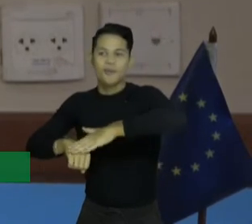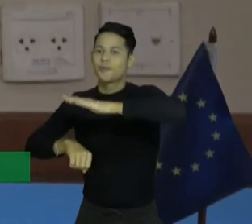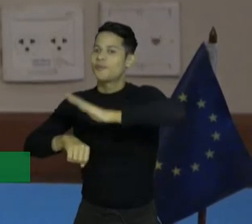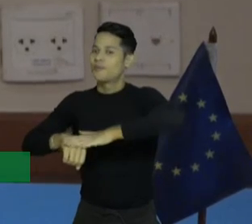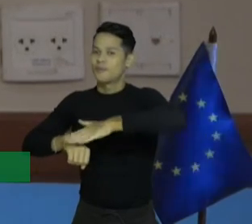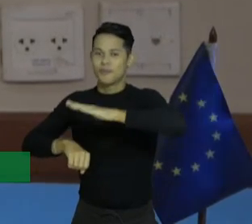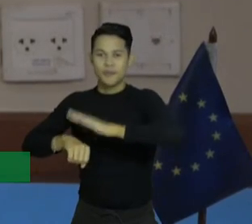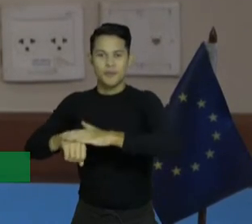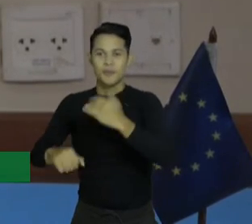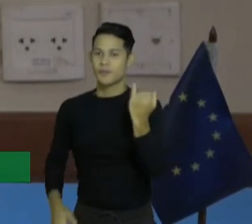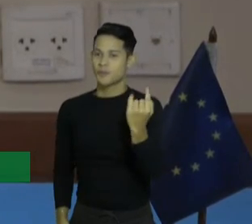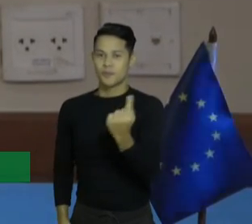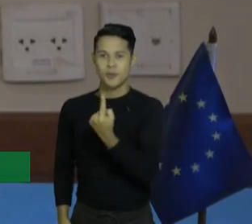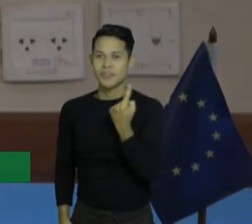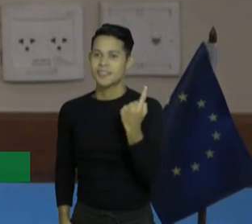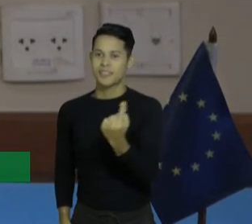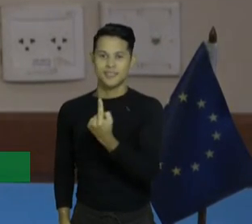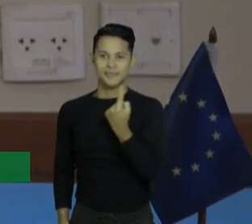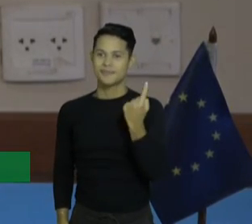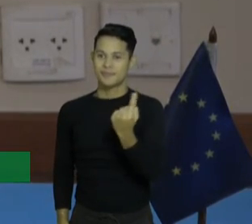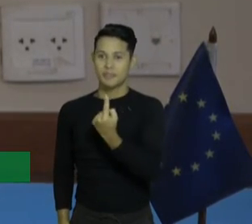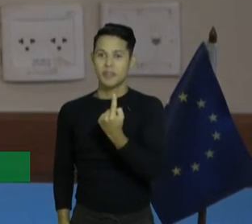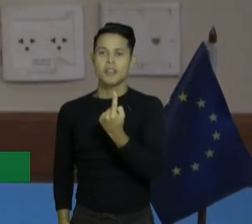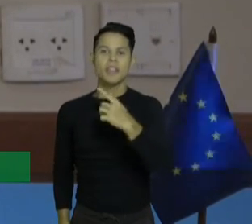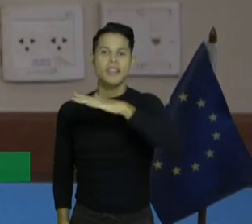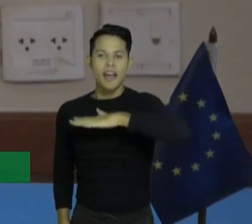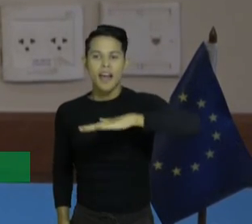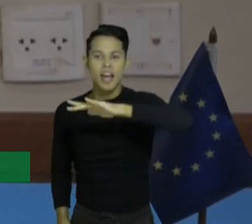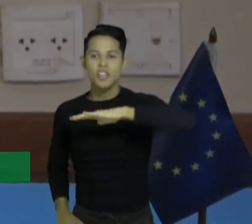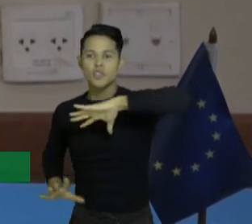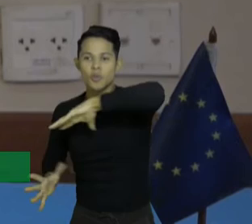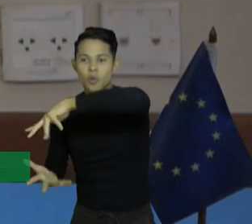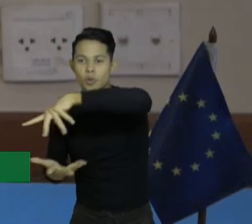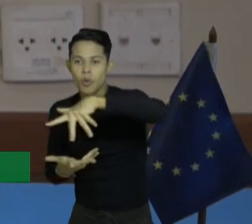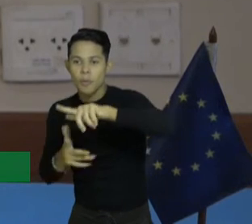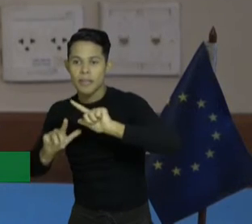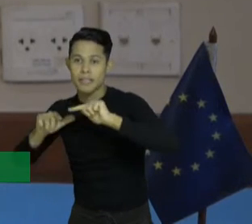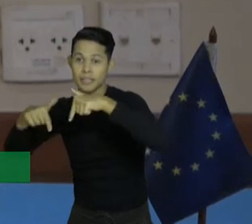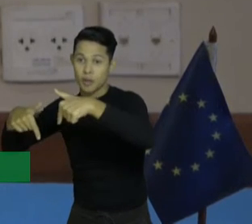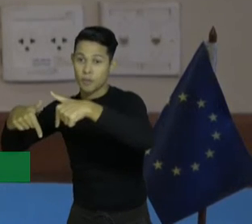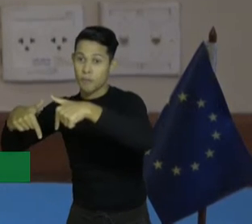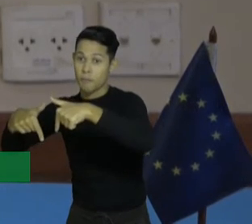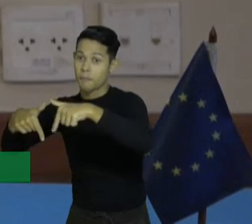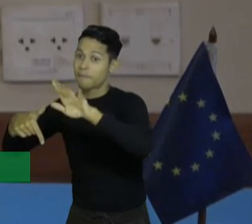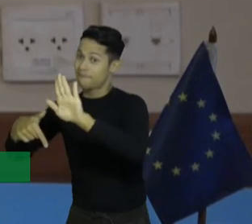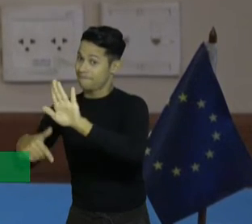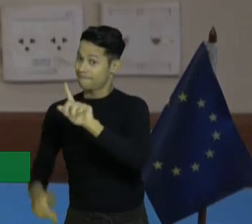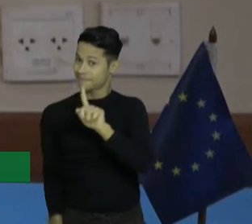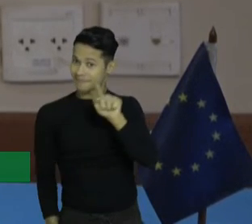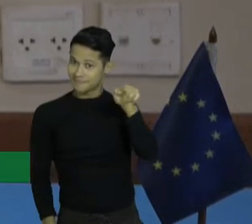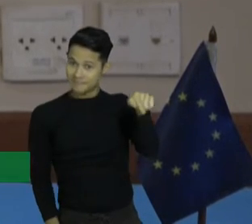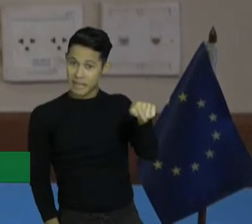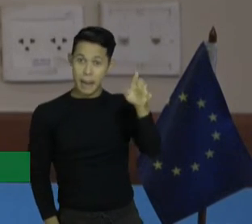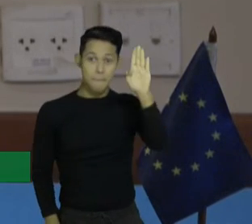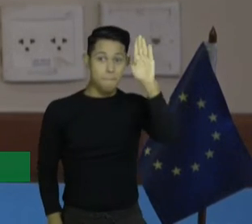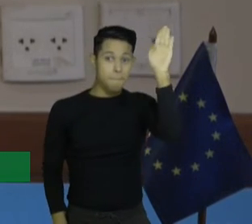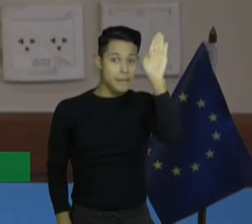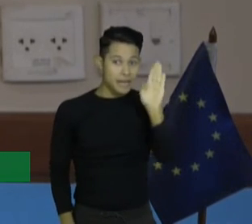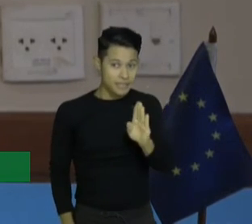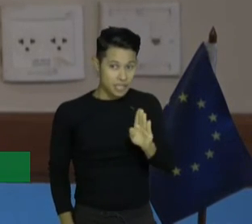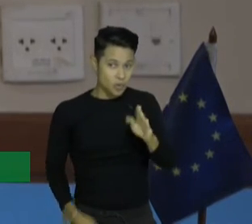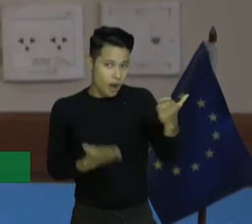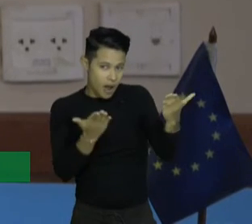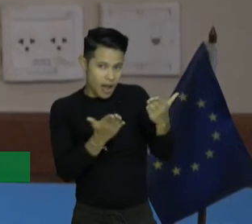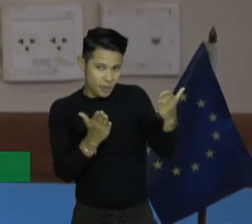de mercantilização de globalização e o Brasil recentemente se apercebeu disso